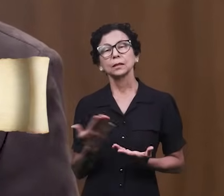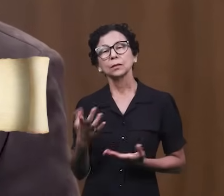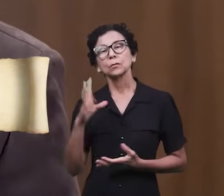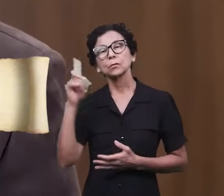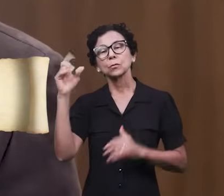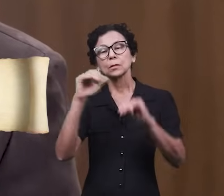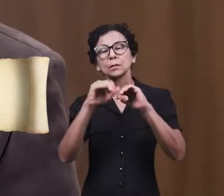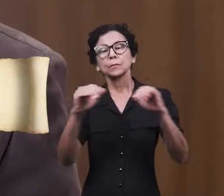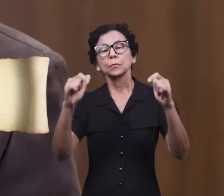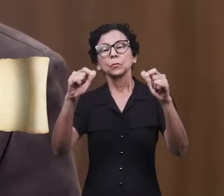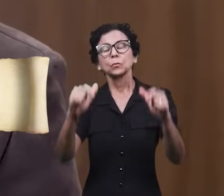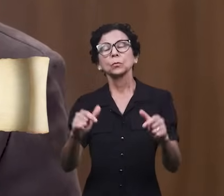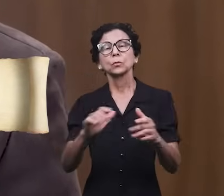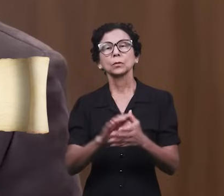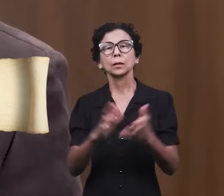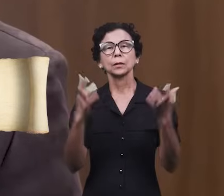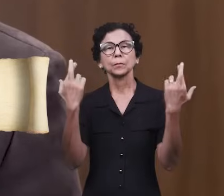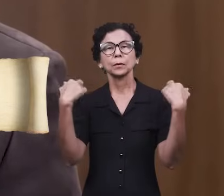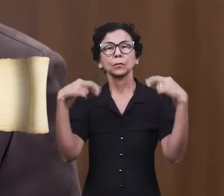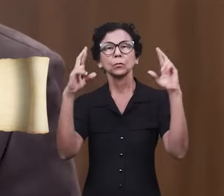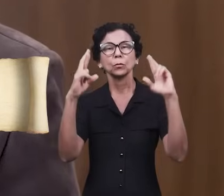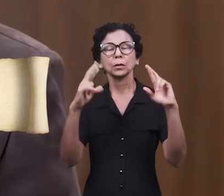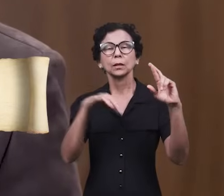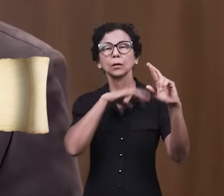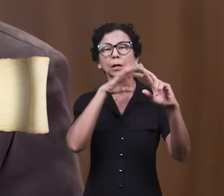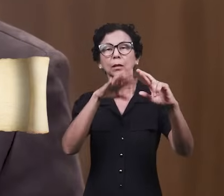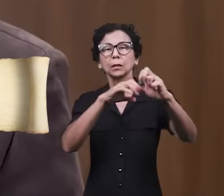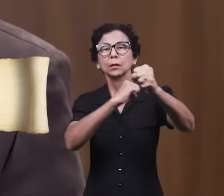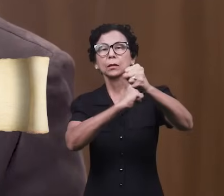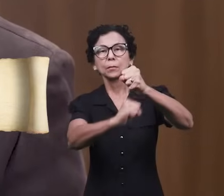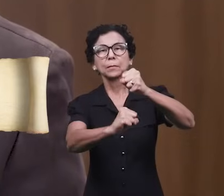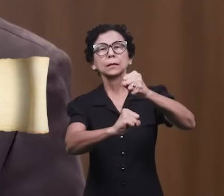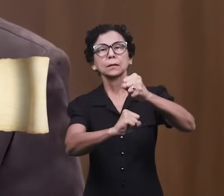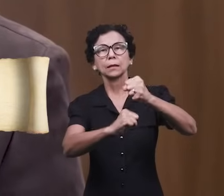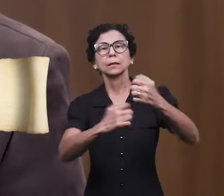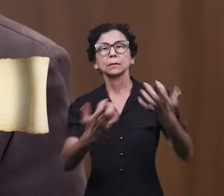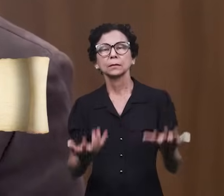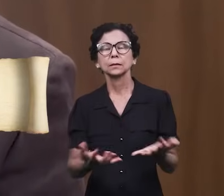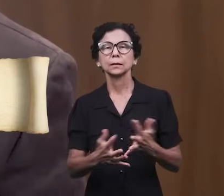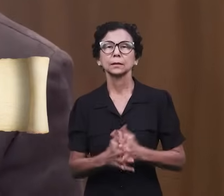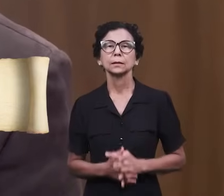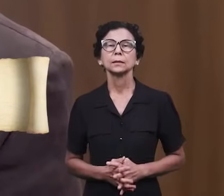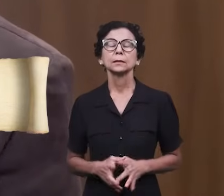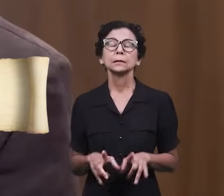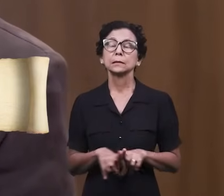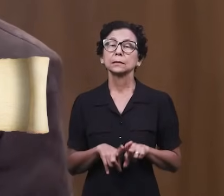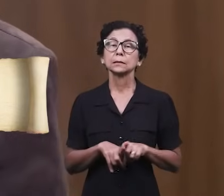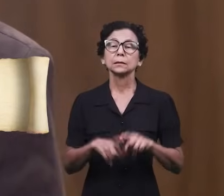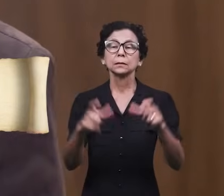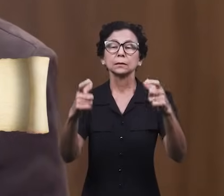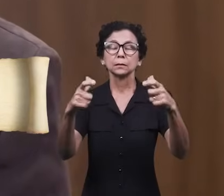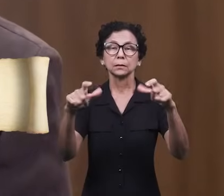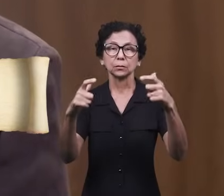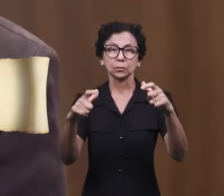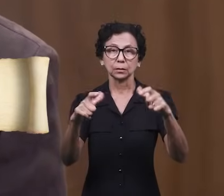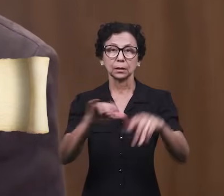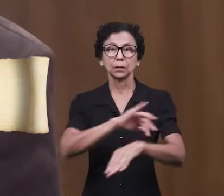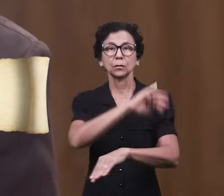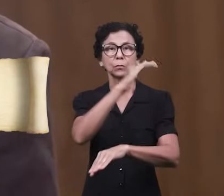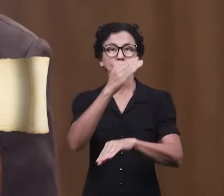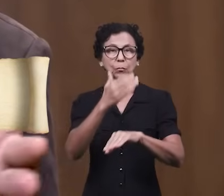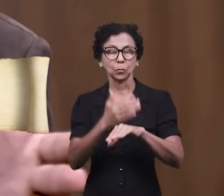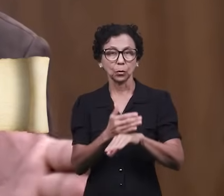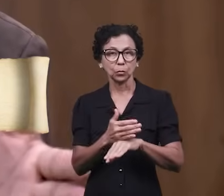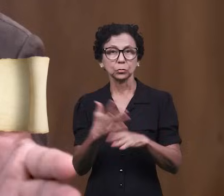E é interessante também nós falarmos que esse local, né, onde foi construído o Templo de Salomão,